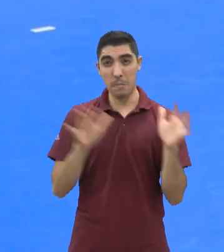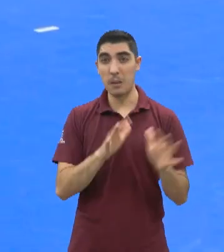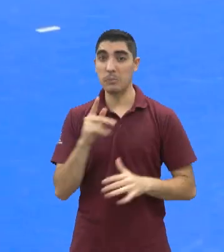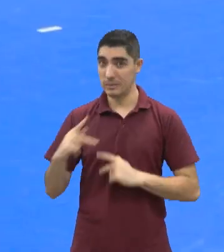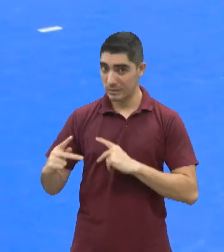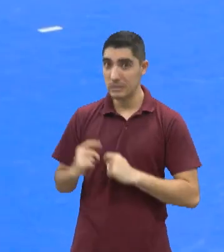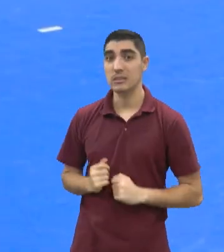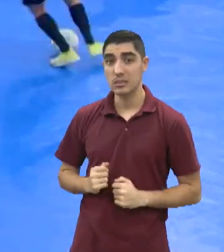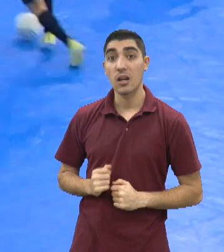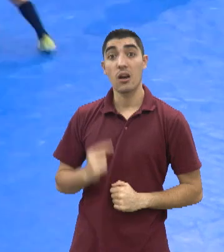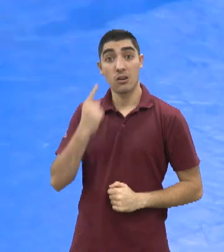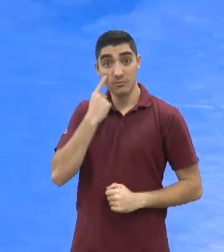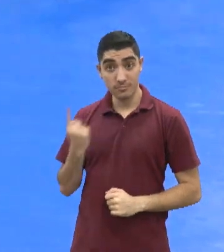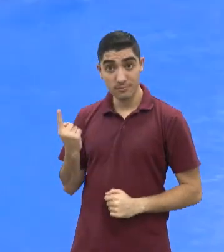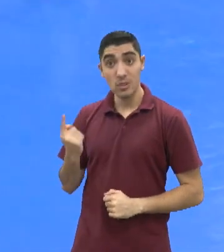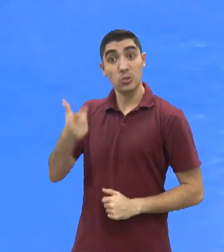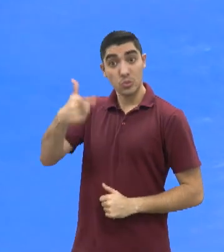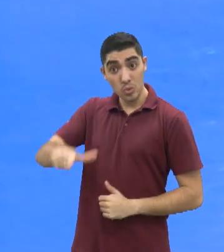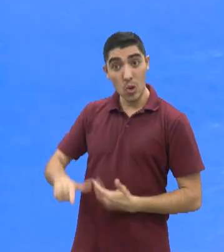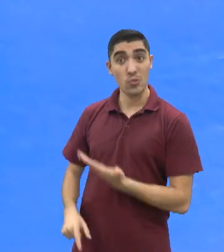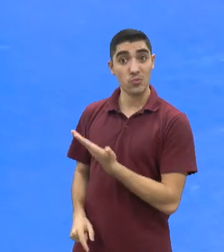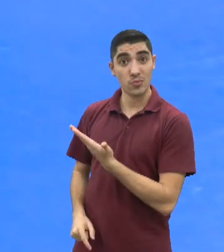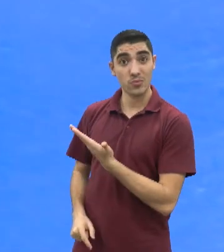E de novo.